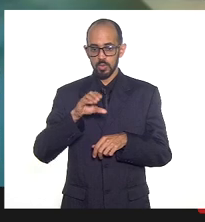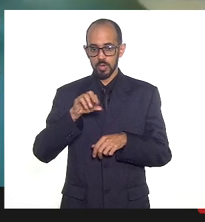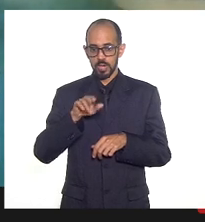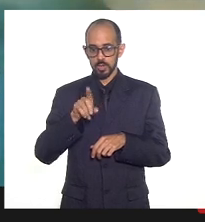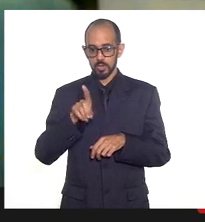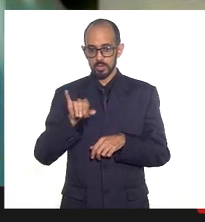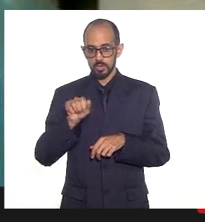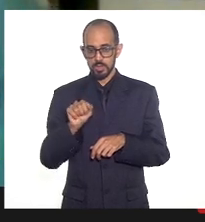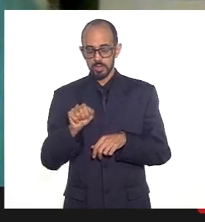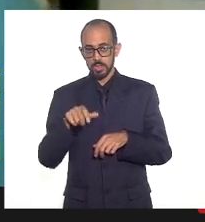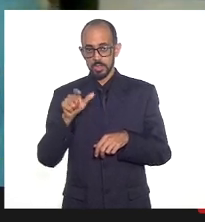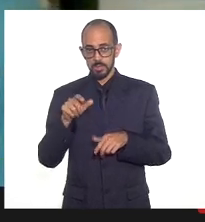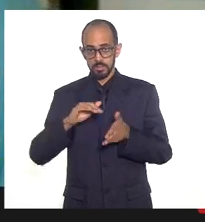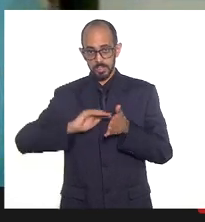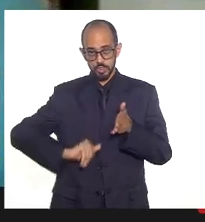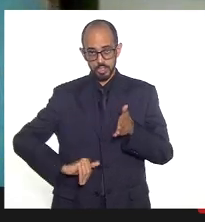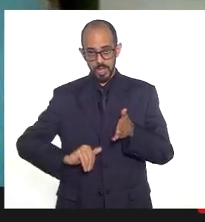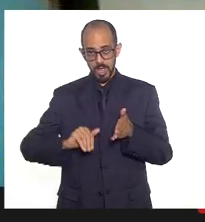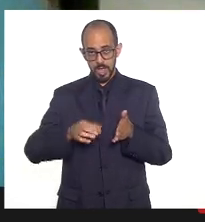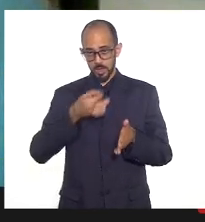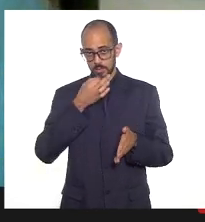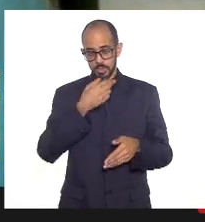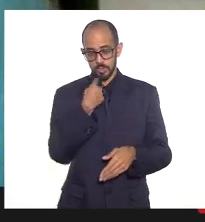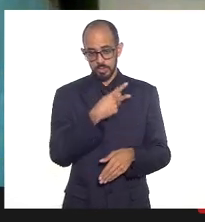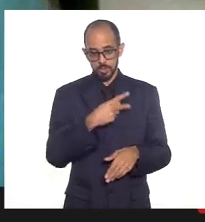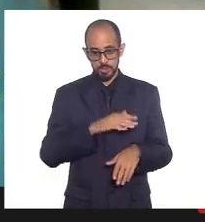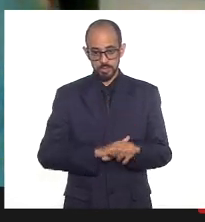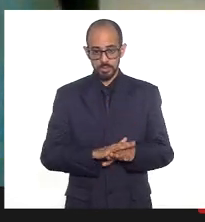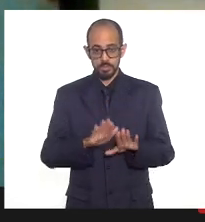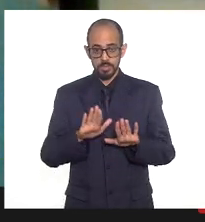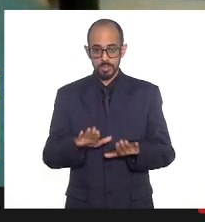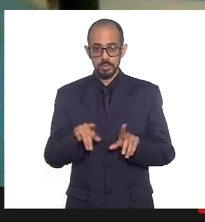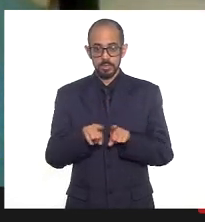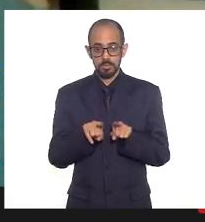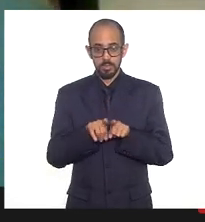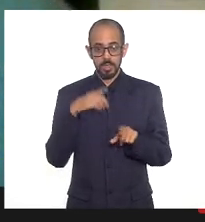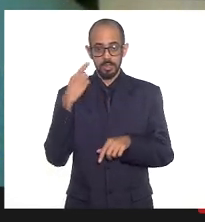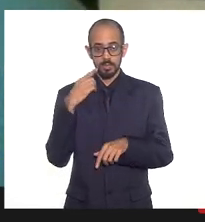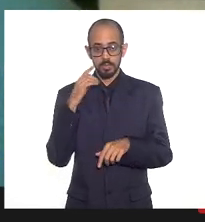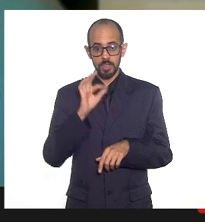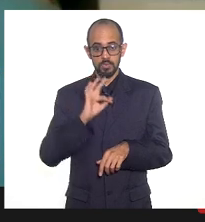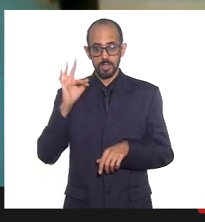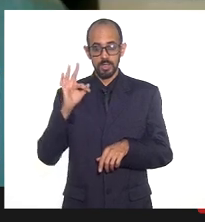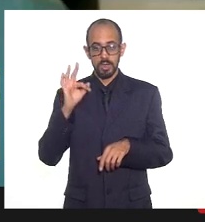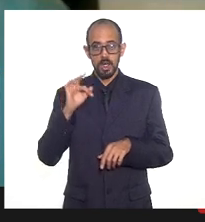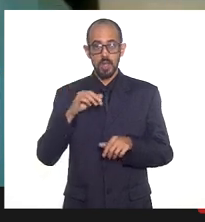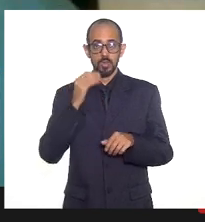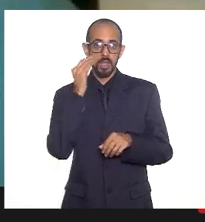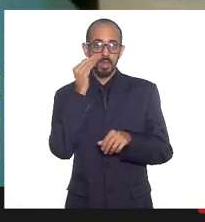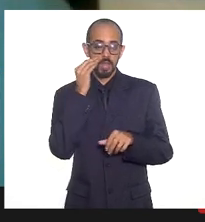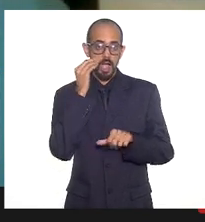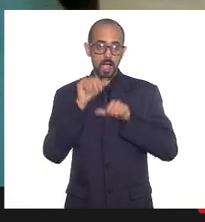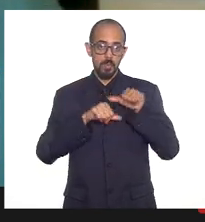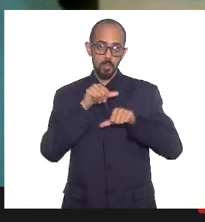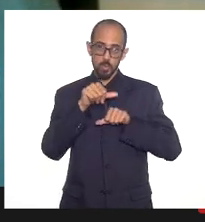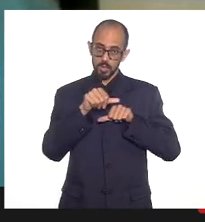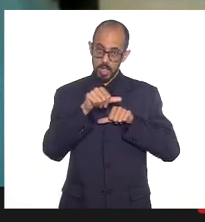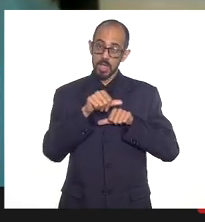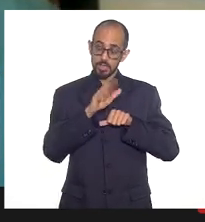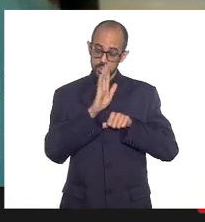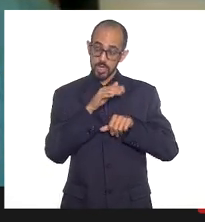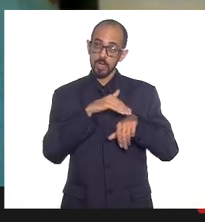esse parecer robusto. Temos que pressionar nossos companheiros deputados federais para mudar a lei federal, que é muito ruim. Eu hoje comentava com o